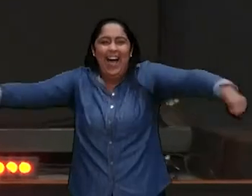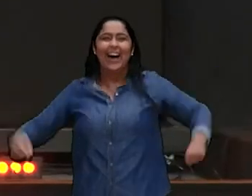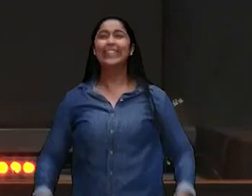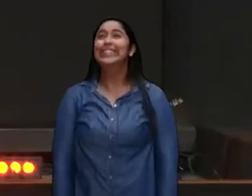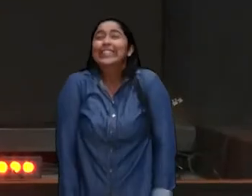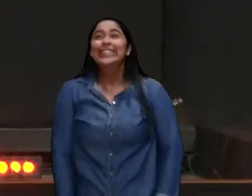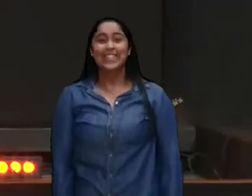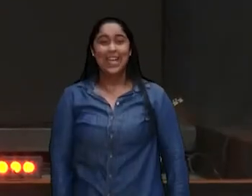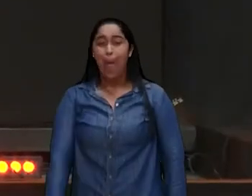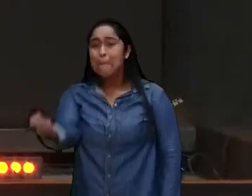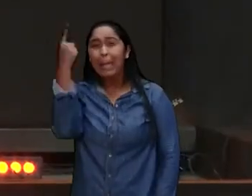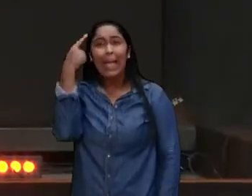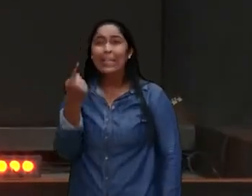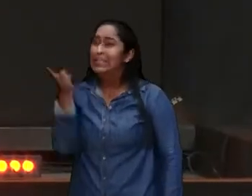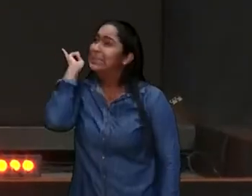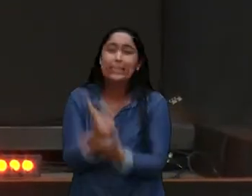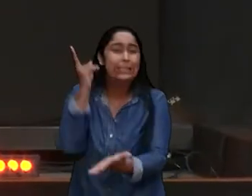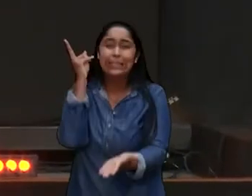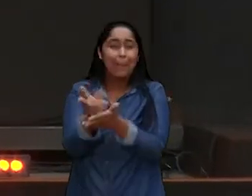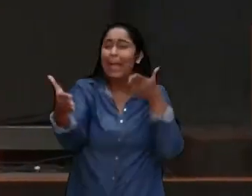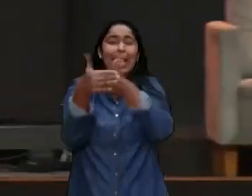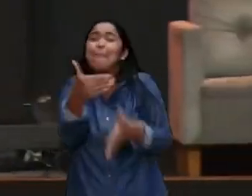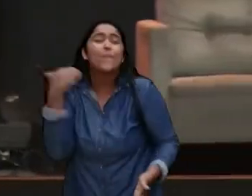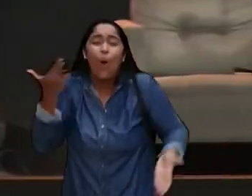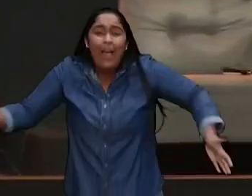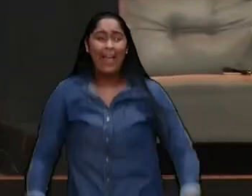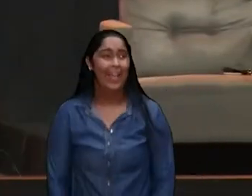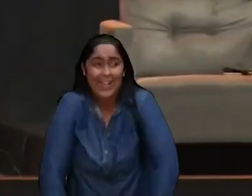eu pensei que ia ficar assim nesta vida